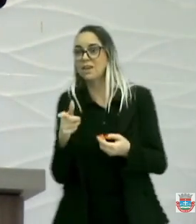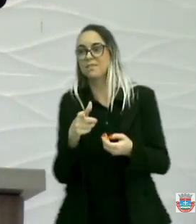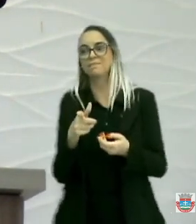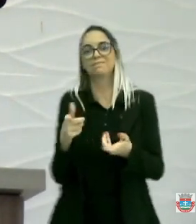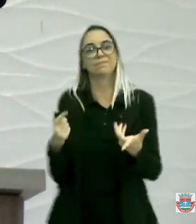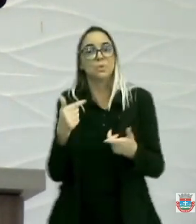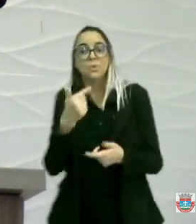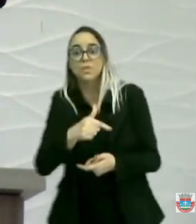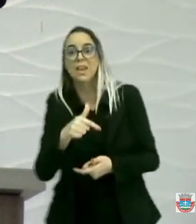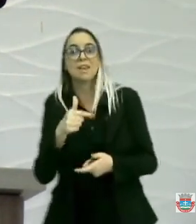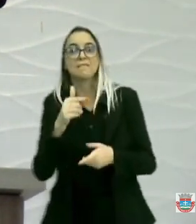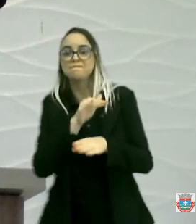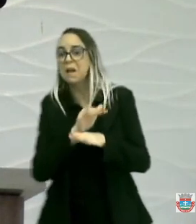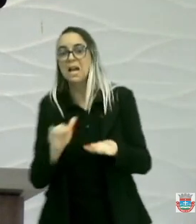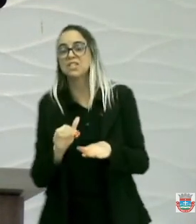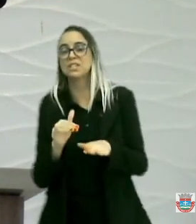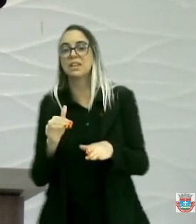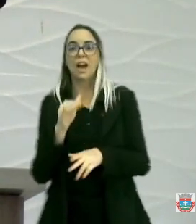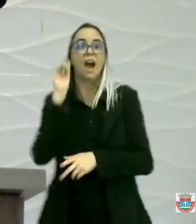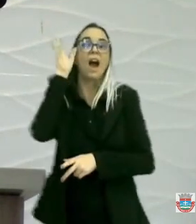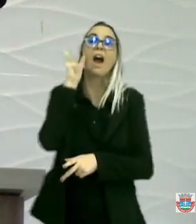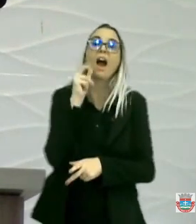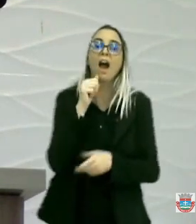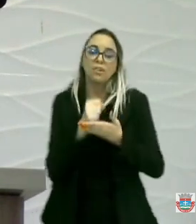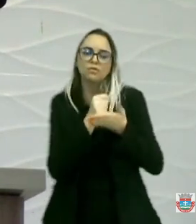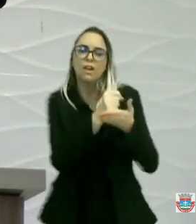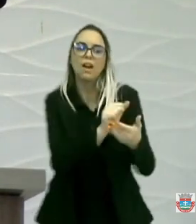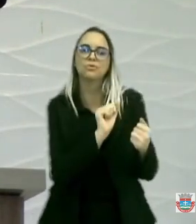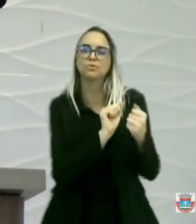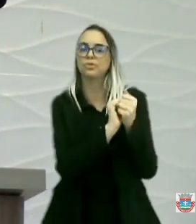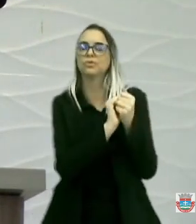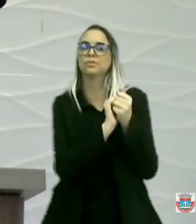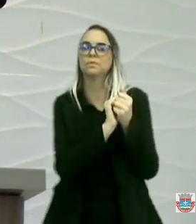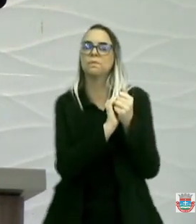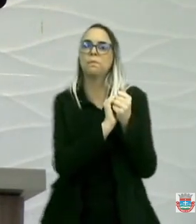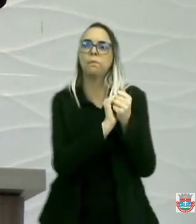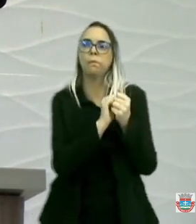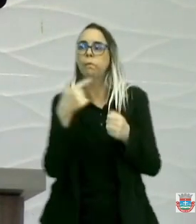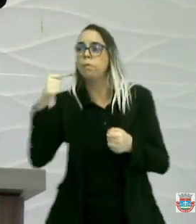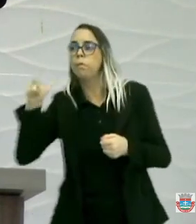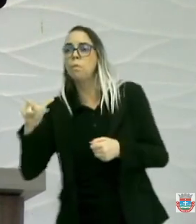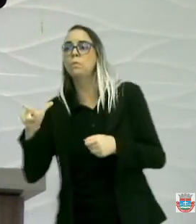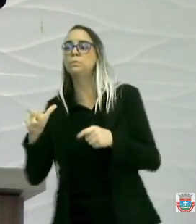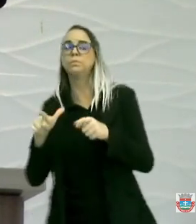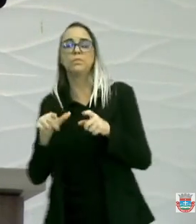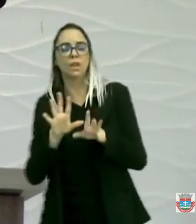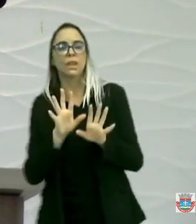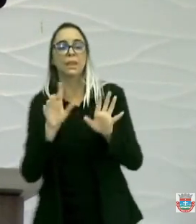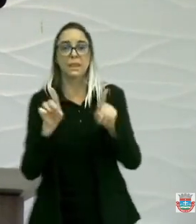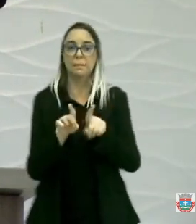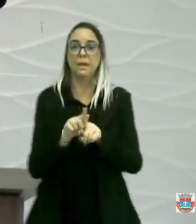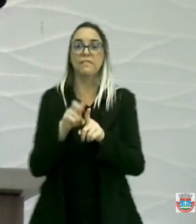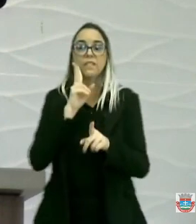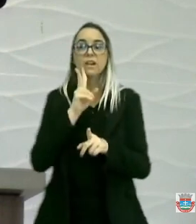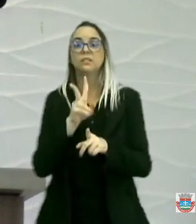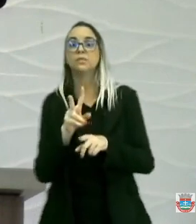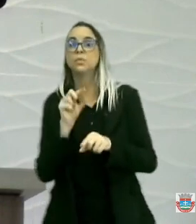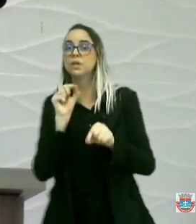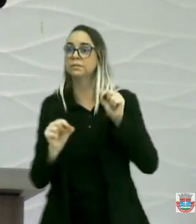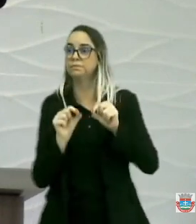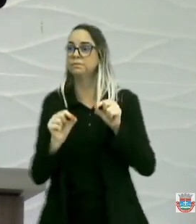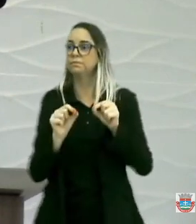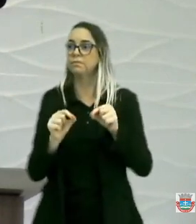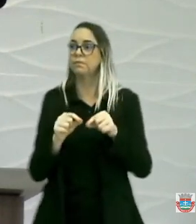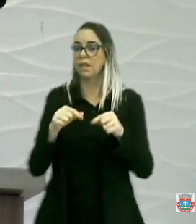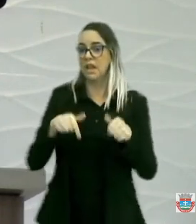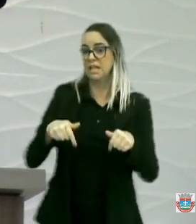senhor não tem mais o Zé Almeida para lhe ajudar e lhe apoiar. E outra coisa, o pessoal tem que ver também que Vossa Excelência nem reside muito em São